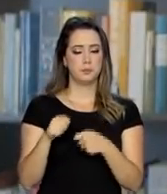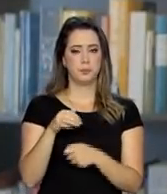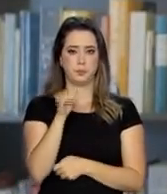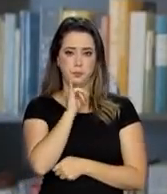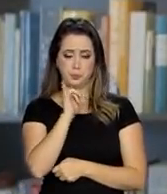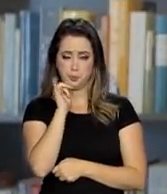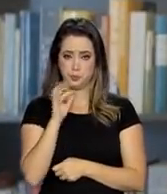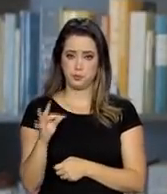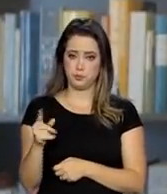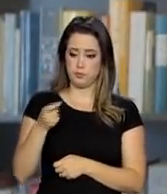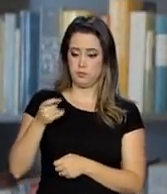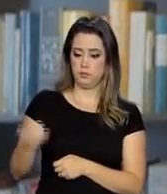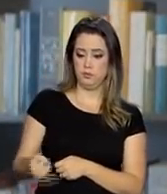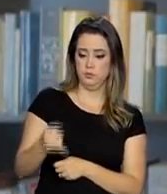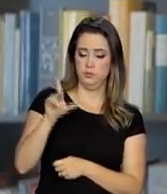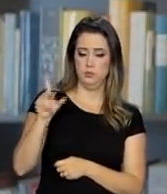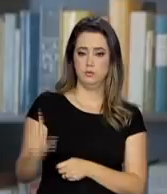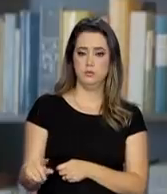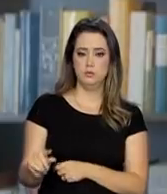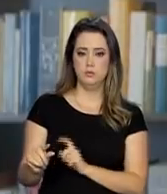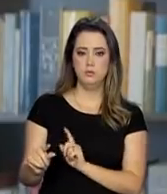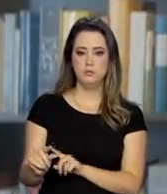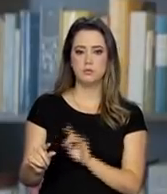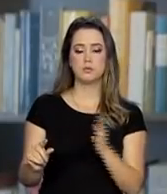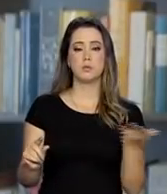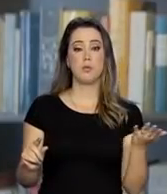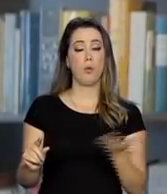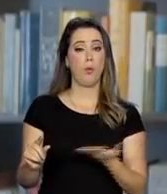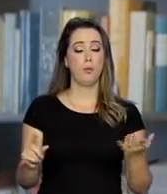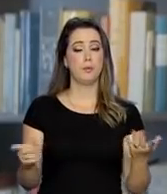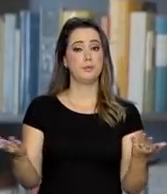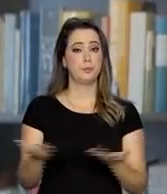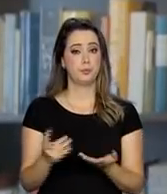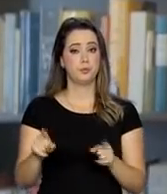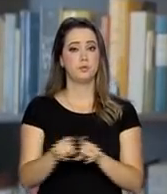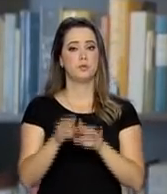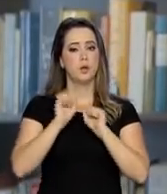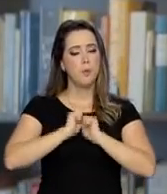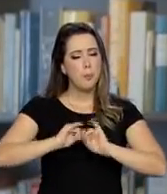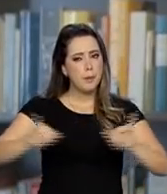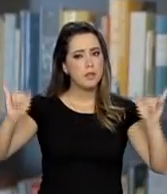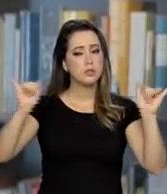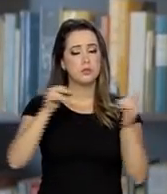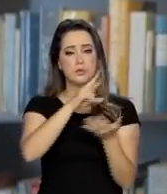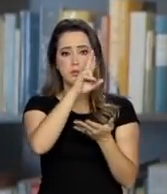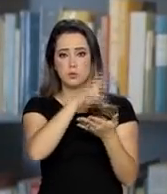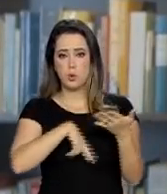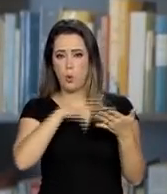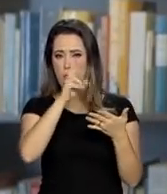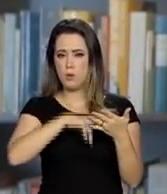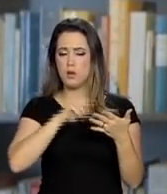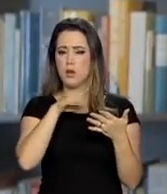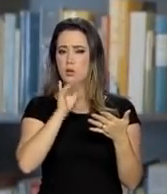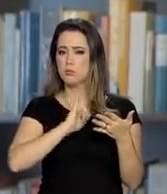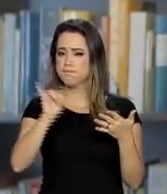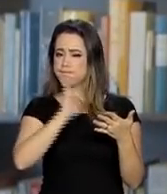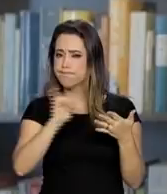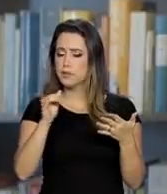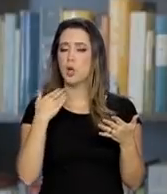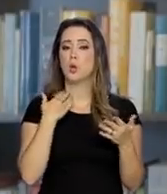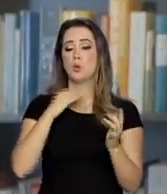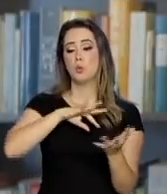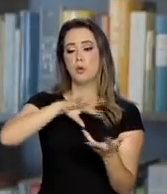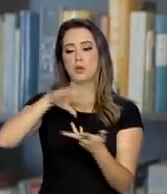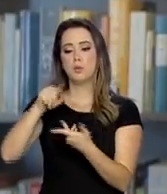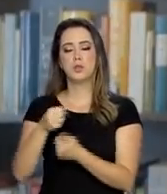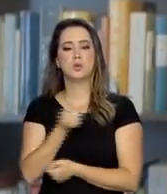exemplo, taxas de juros mais baixas. Hoje, quem divulgou também um relatório foi o Banco Mundial. E nesse relatório do Banco Mundial, há